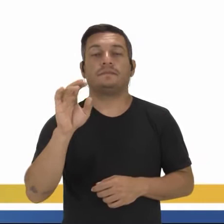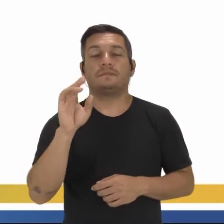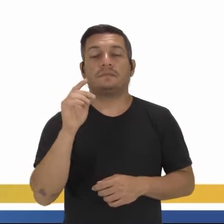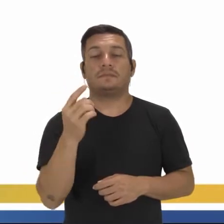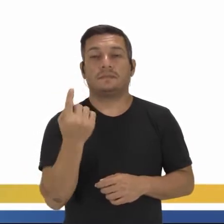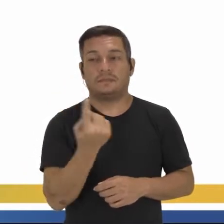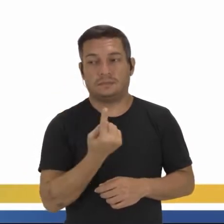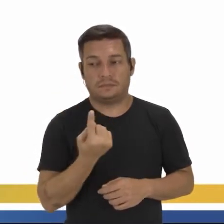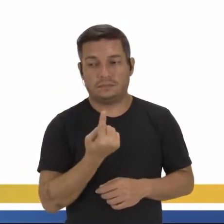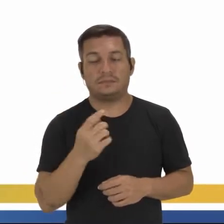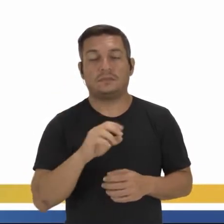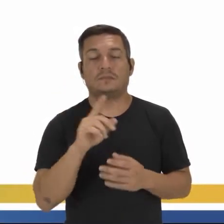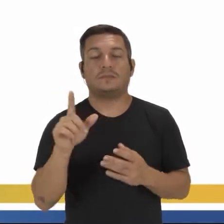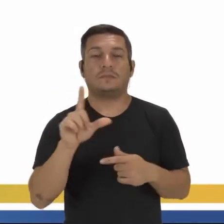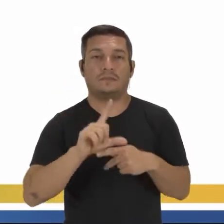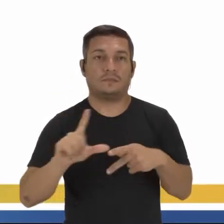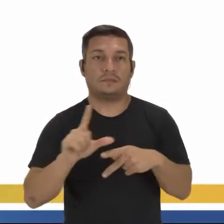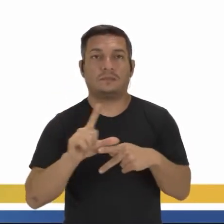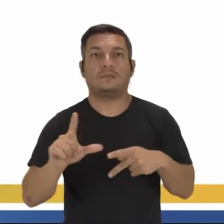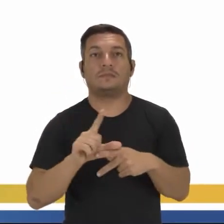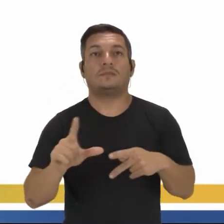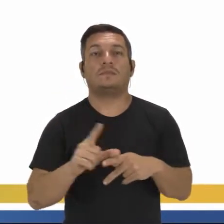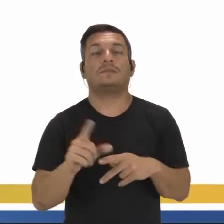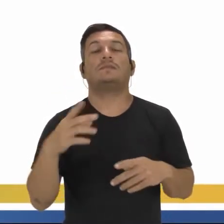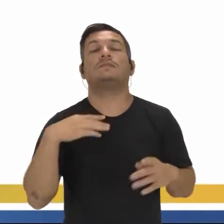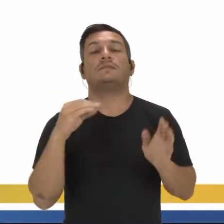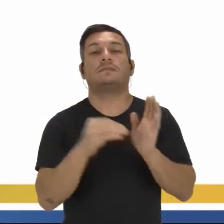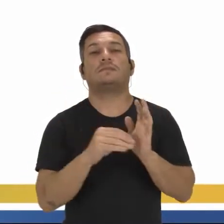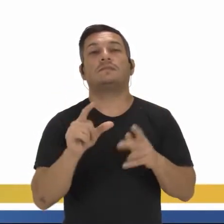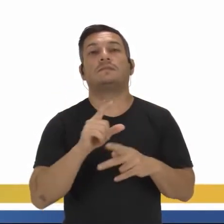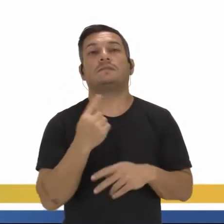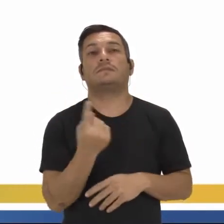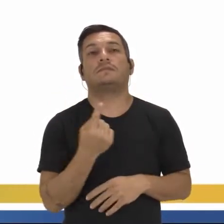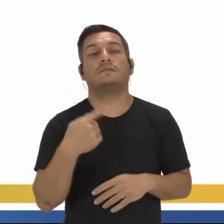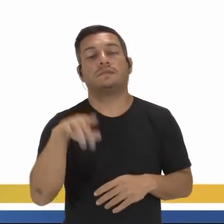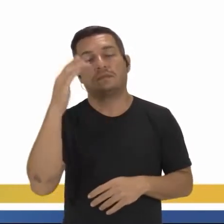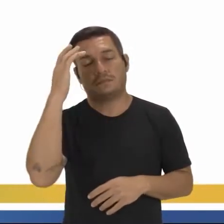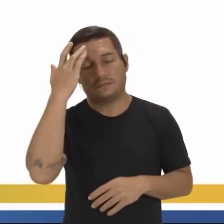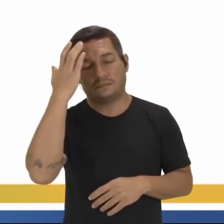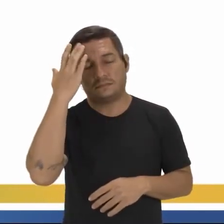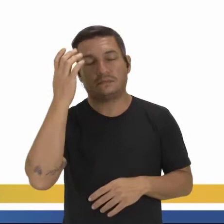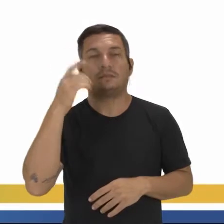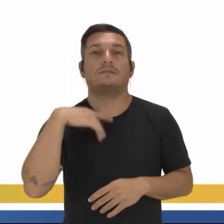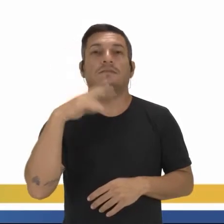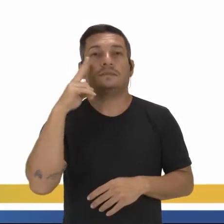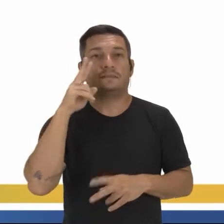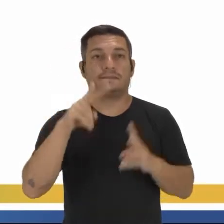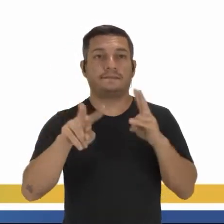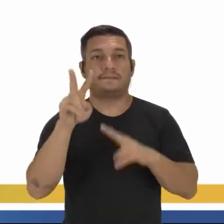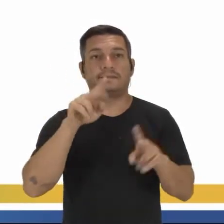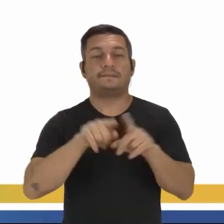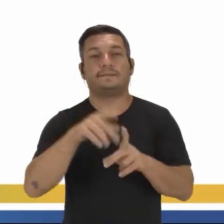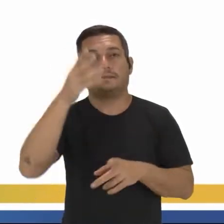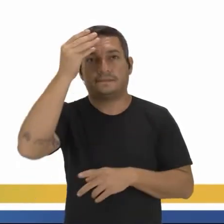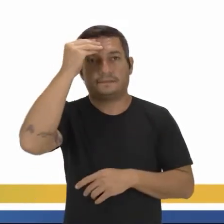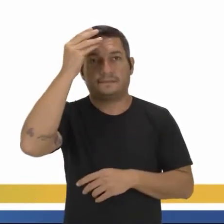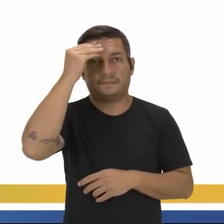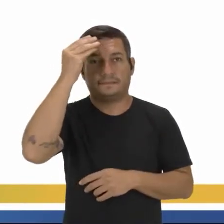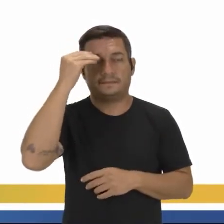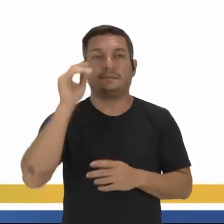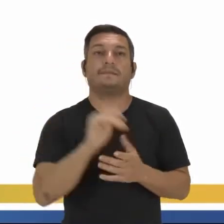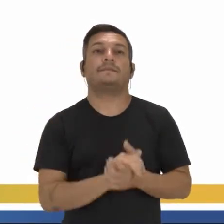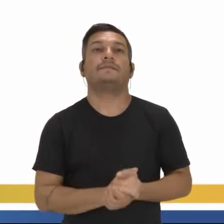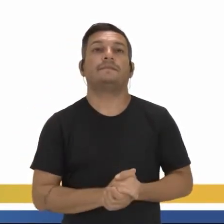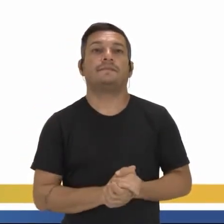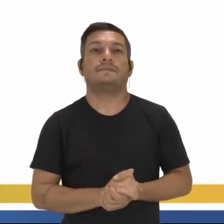tá, gente? Então, eu coloquei só no singular para que você tenha mais facilidade de visualizar e memorizar as terminações